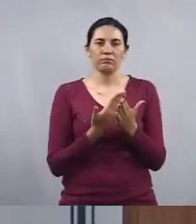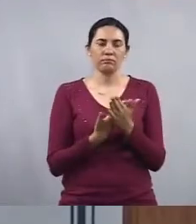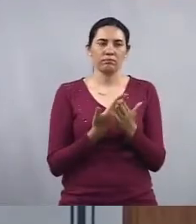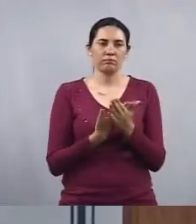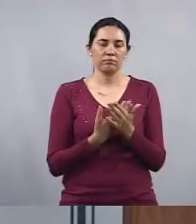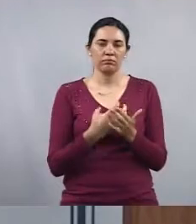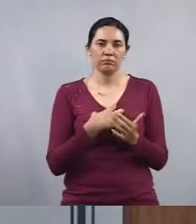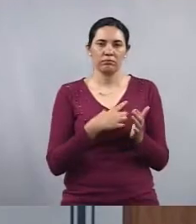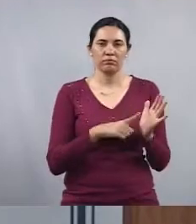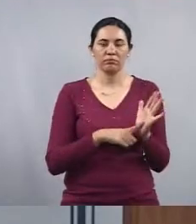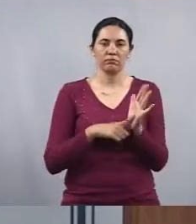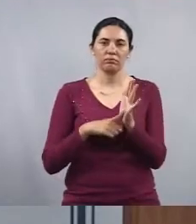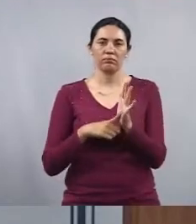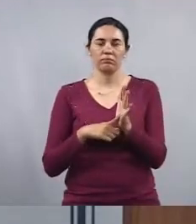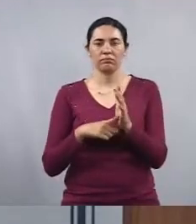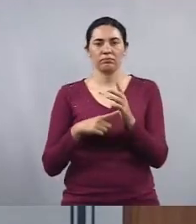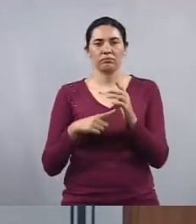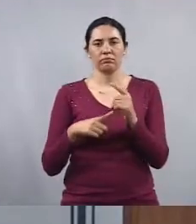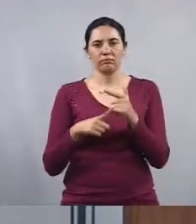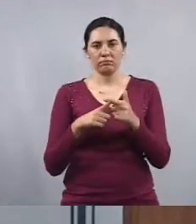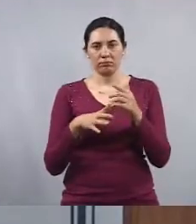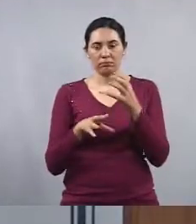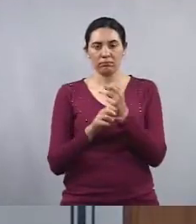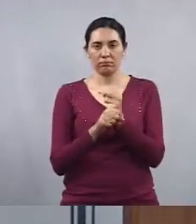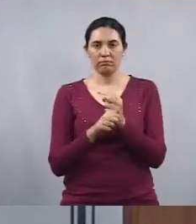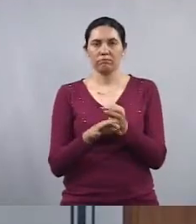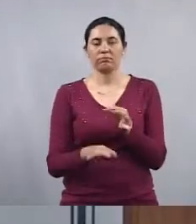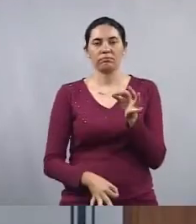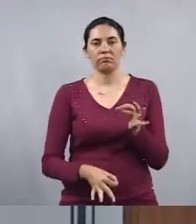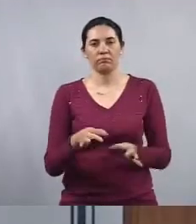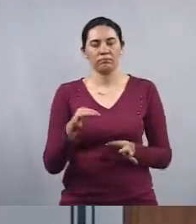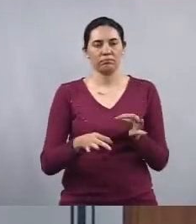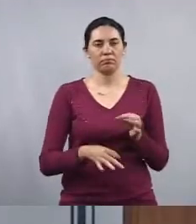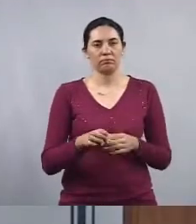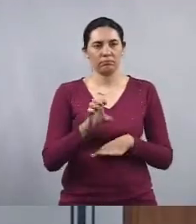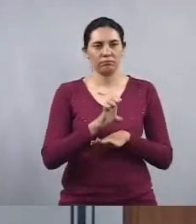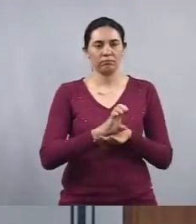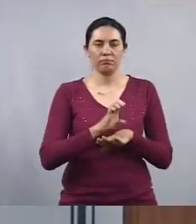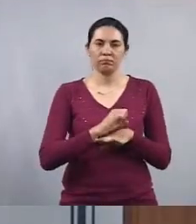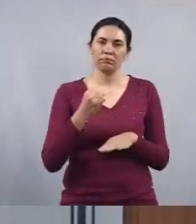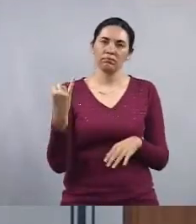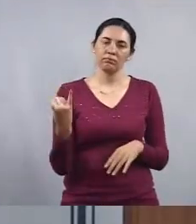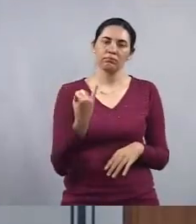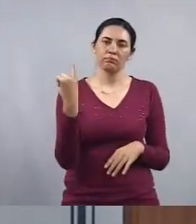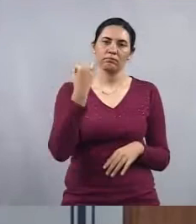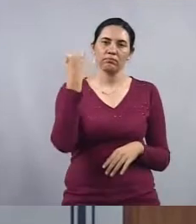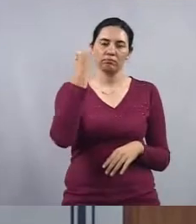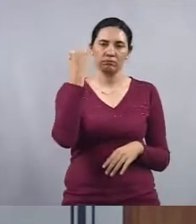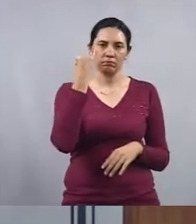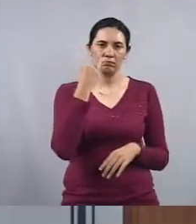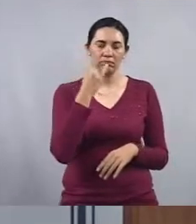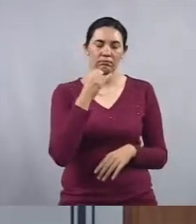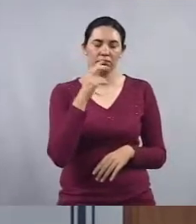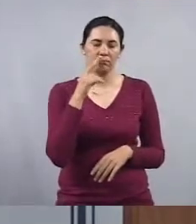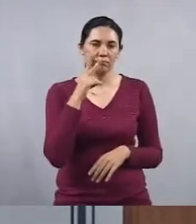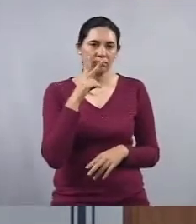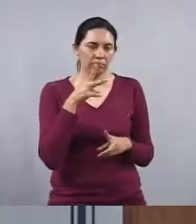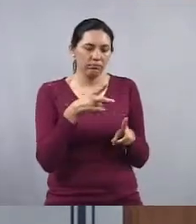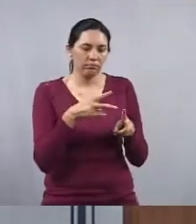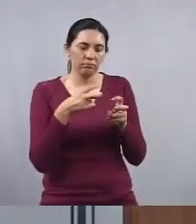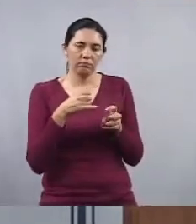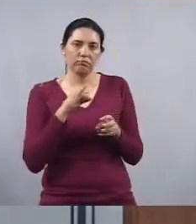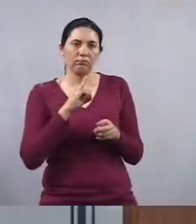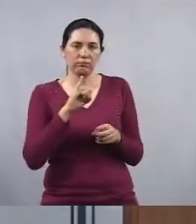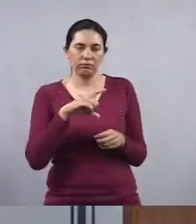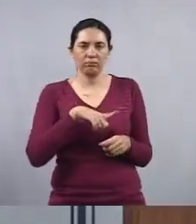o Tribunal de Contas do Estado. Então, é importante nós identificarmos se existem escolas